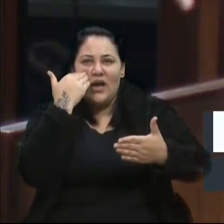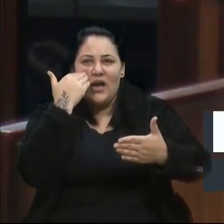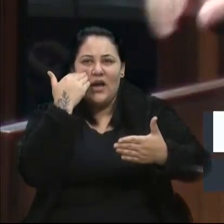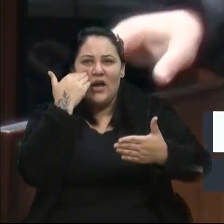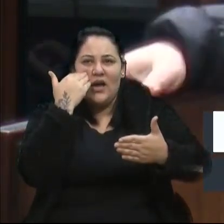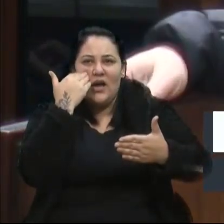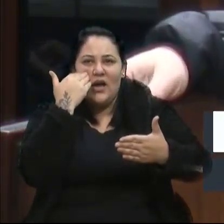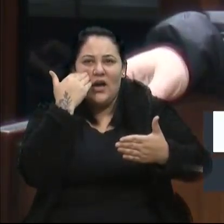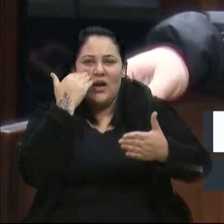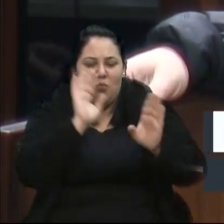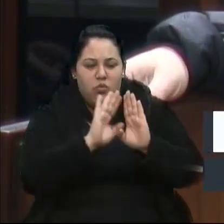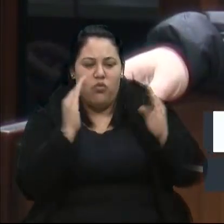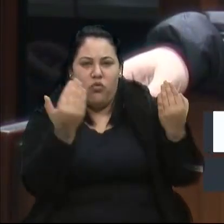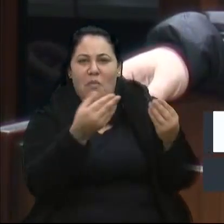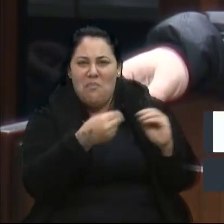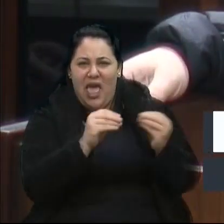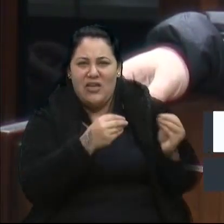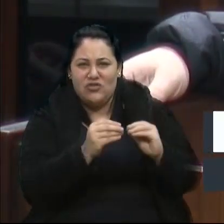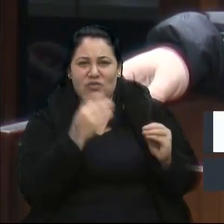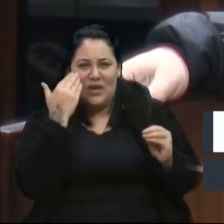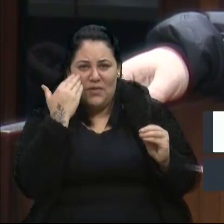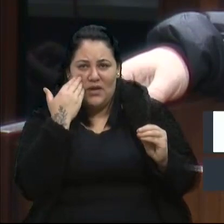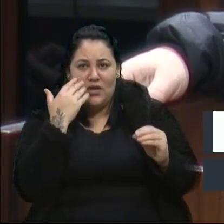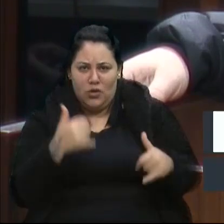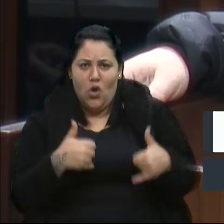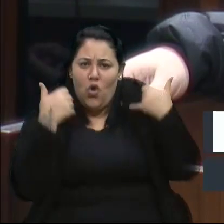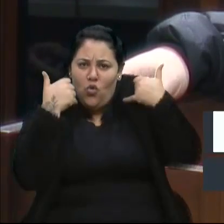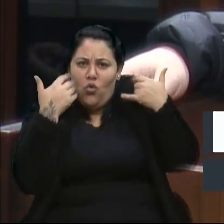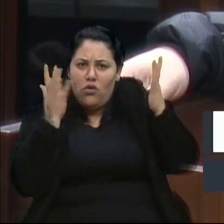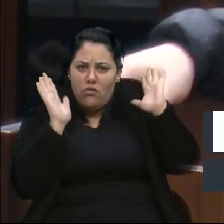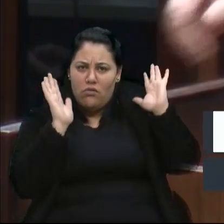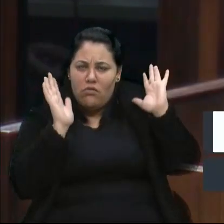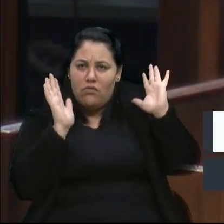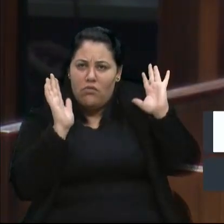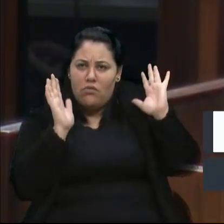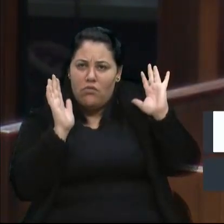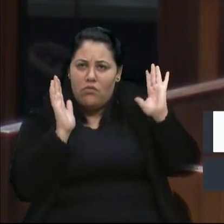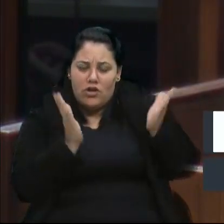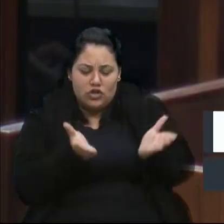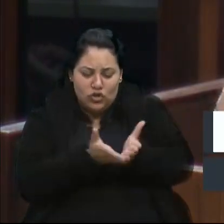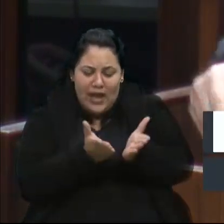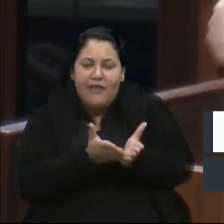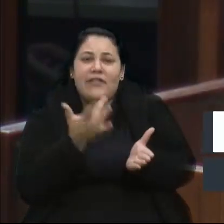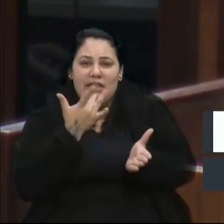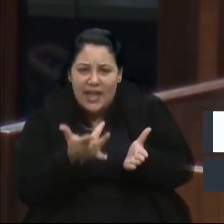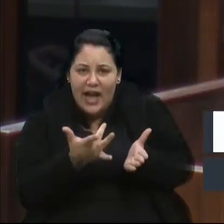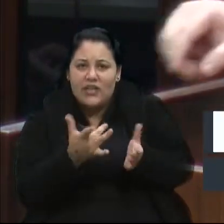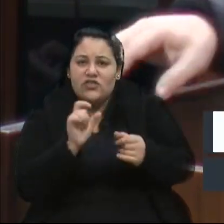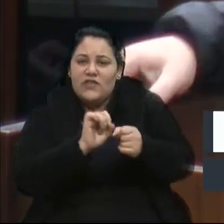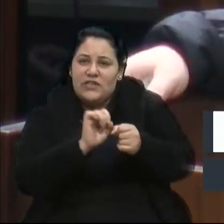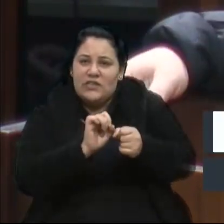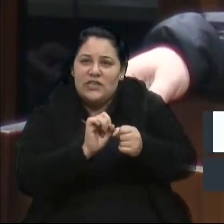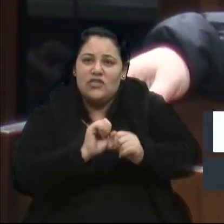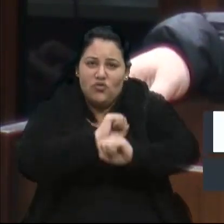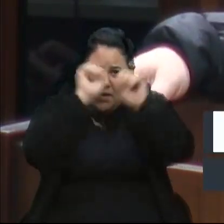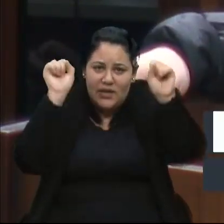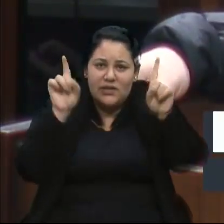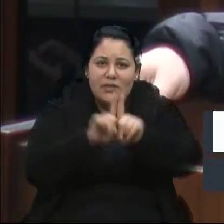aquela massa plástica. E me orgulho. E estudava de tarde e fazia isso de